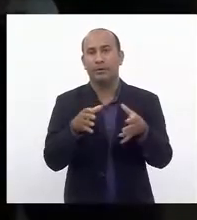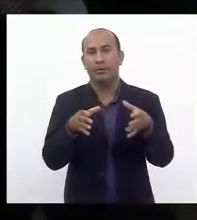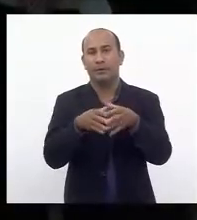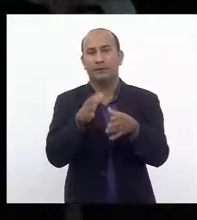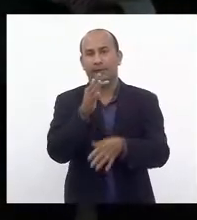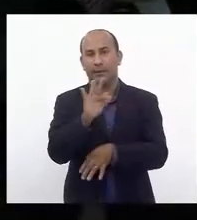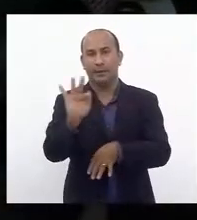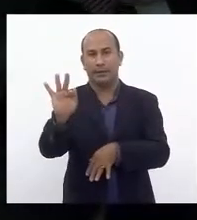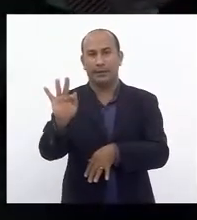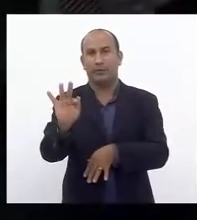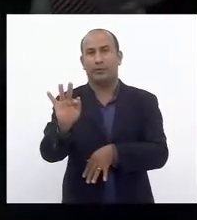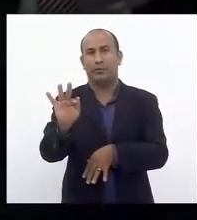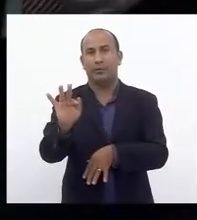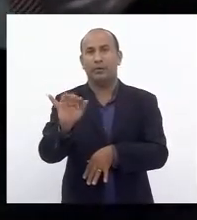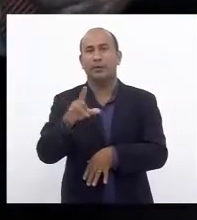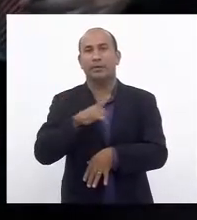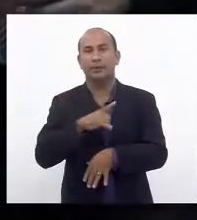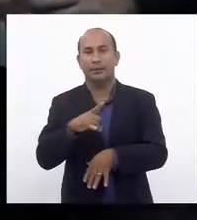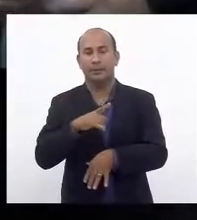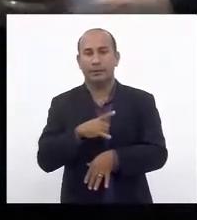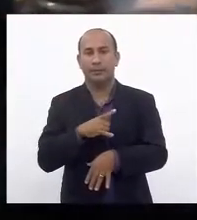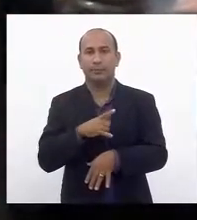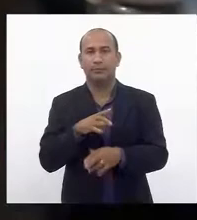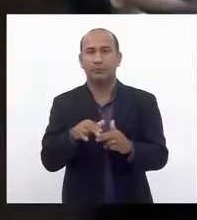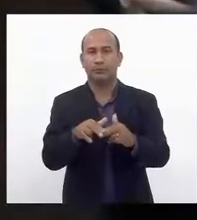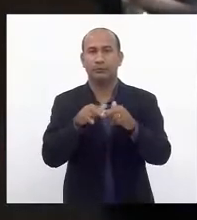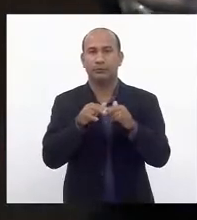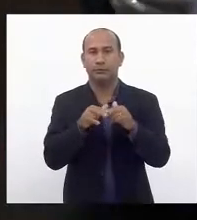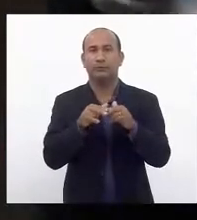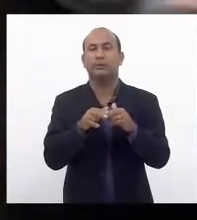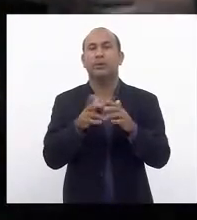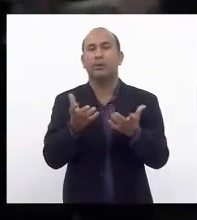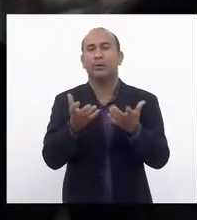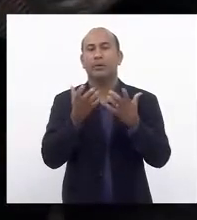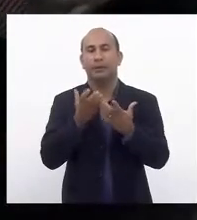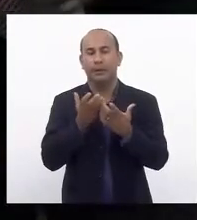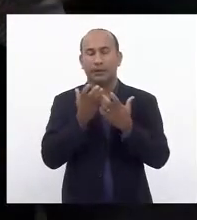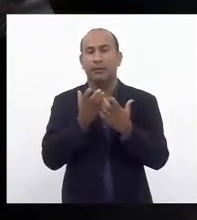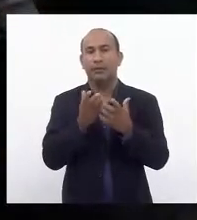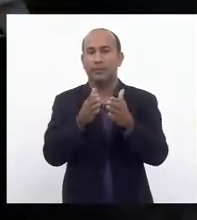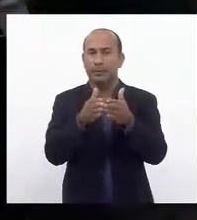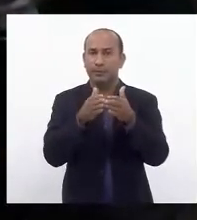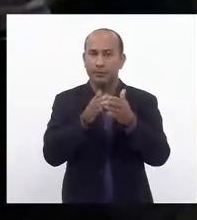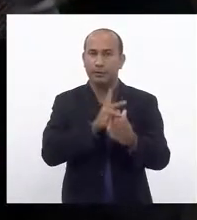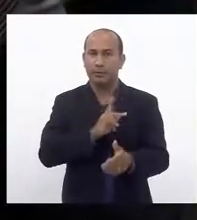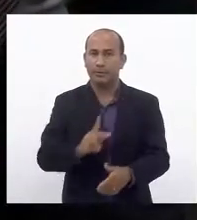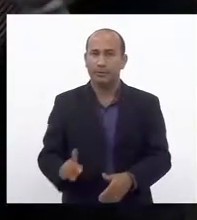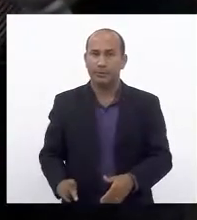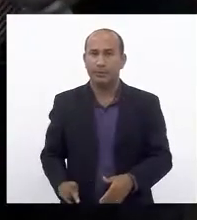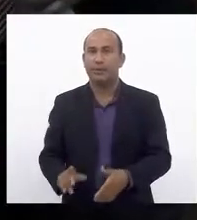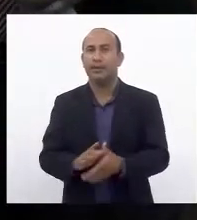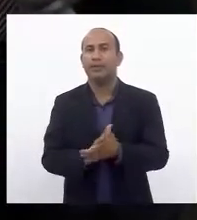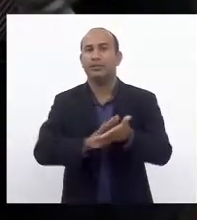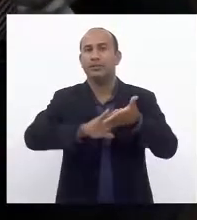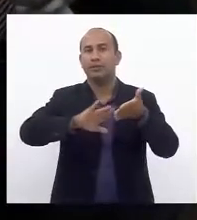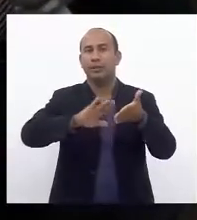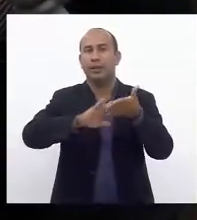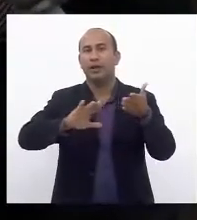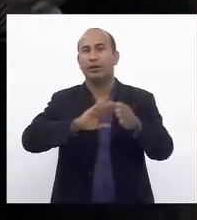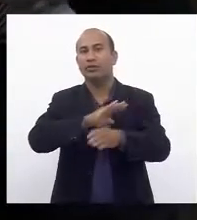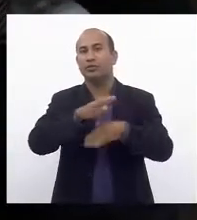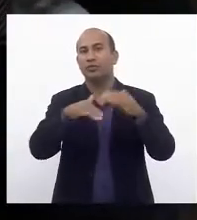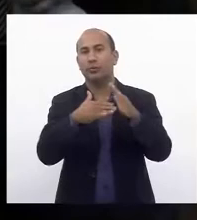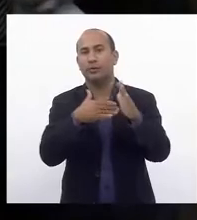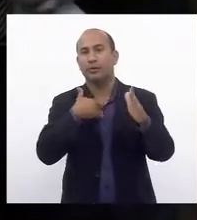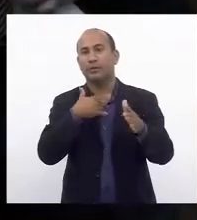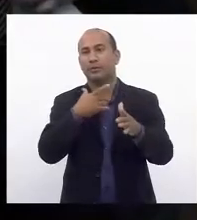essa cartilha que define a forma, queria solicitar a Vossa Excelência a retirada de todas as minhas